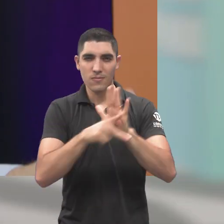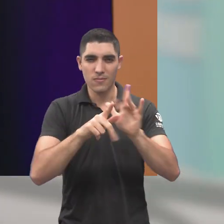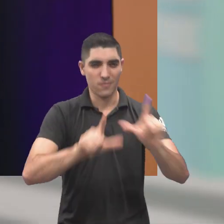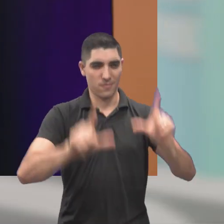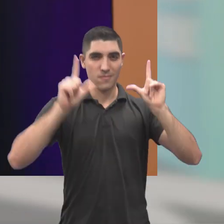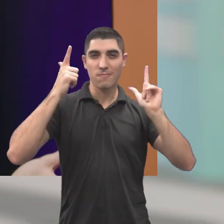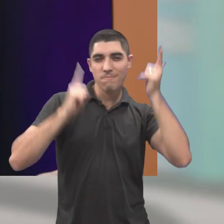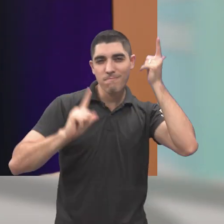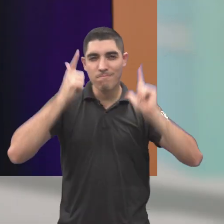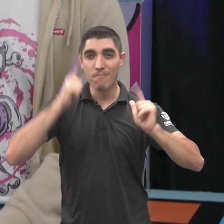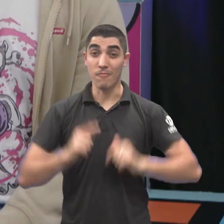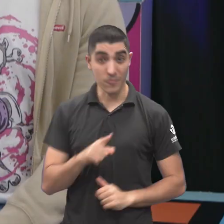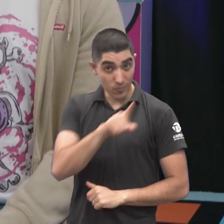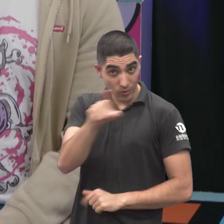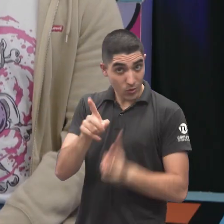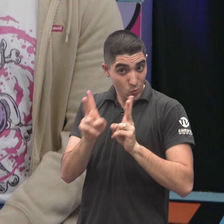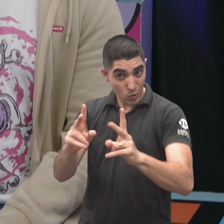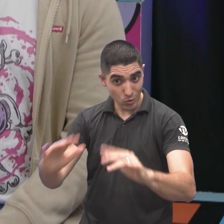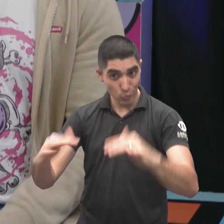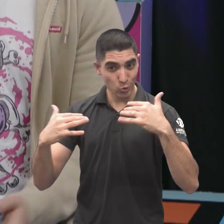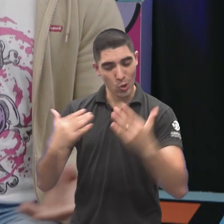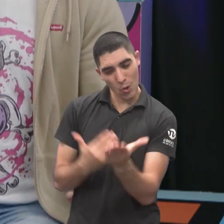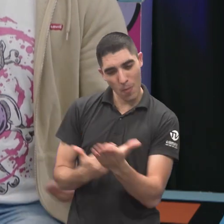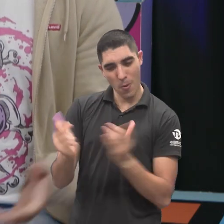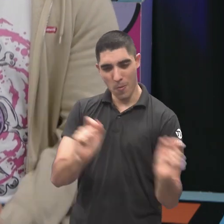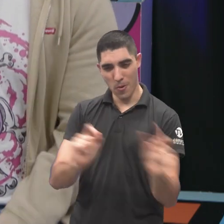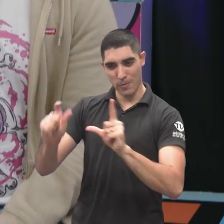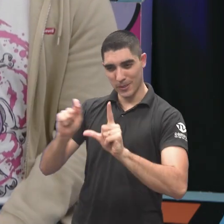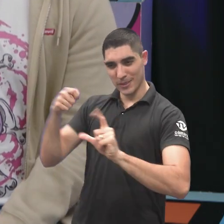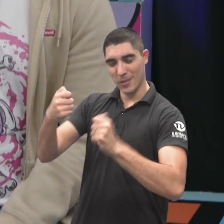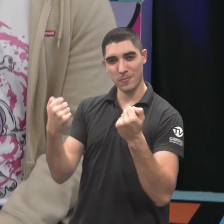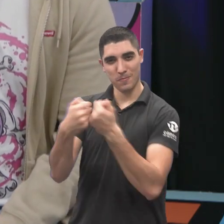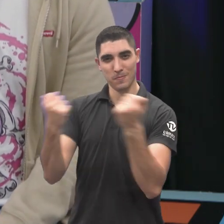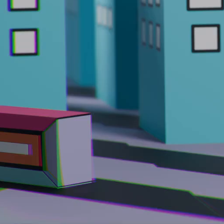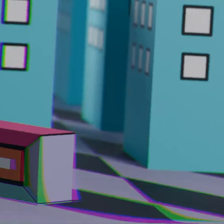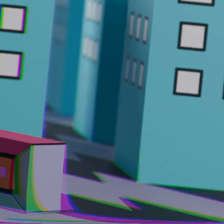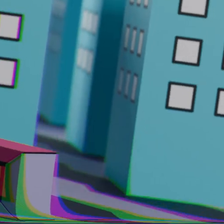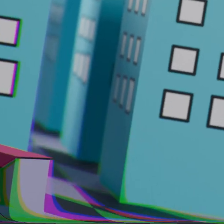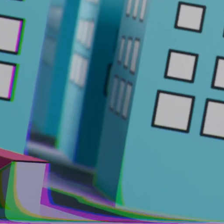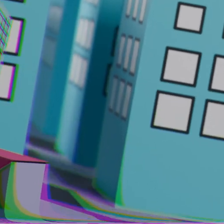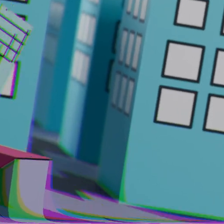de entretenimento na cidade. Então você fica aqui com a gente porque eu Tá Ligado já começou.